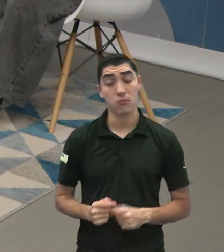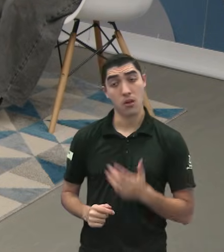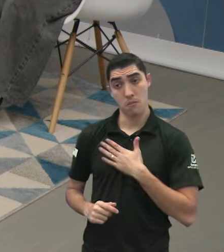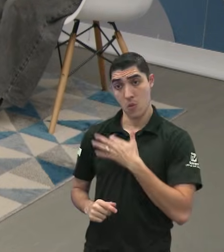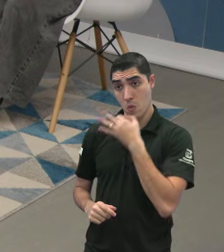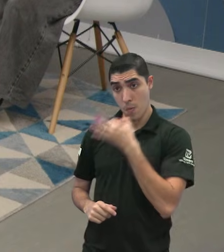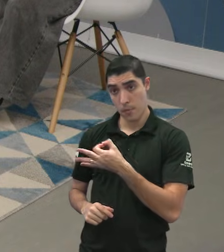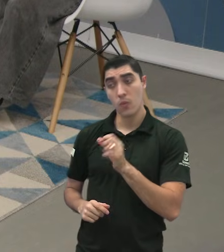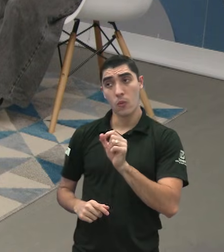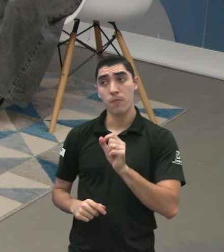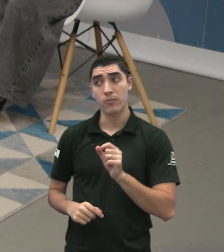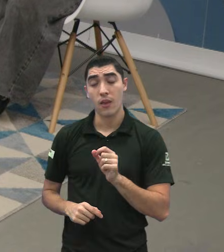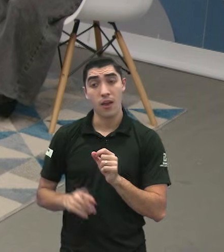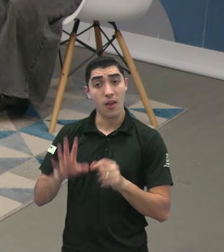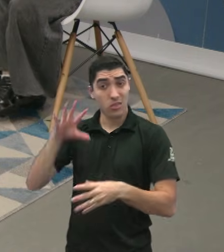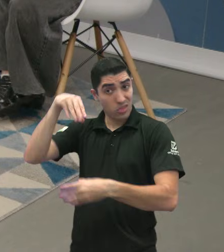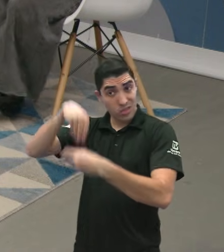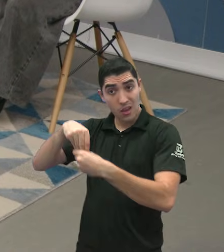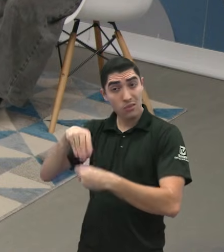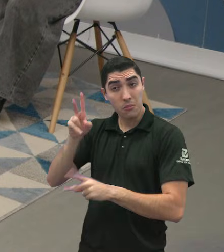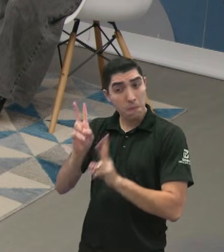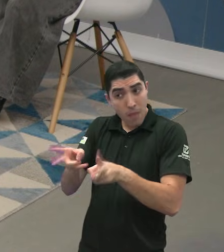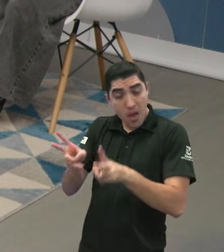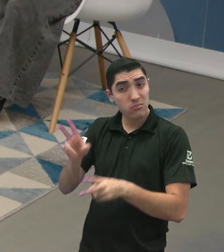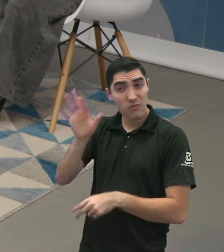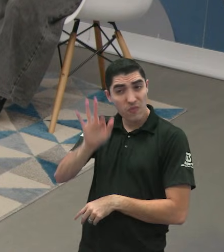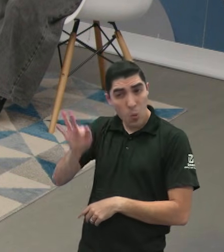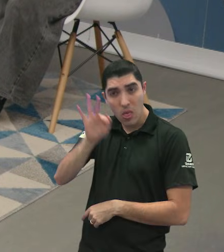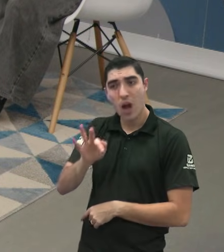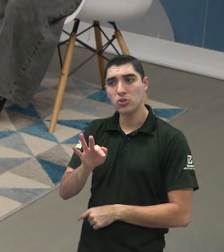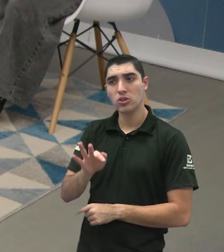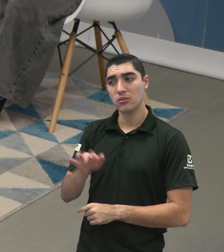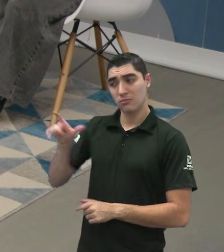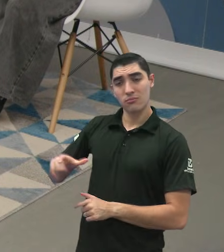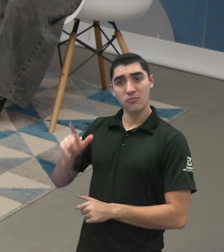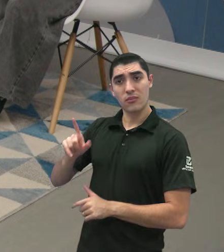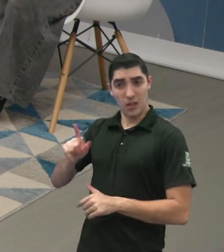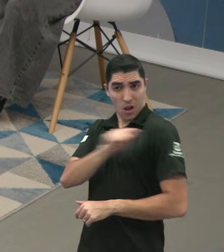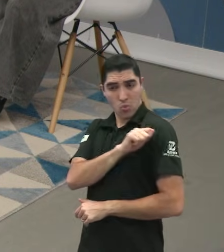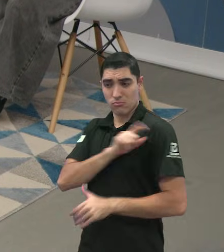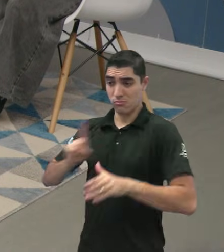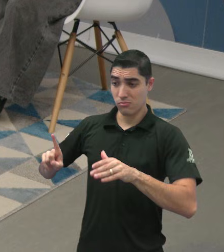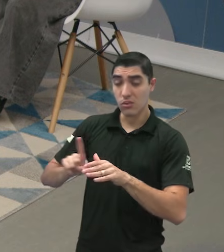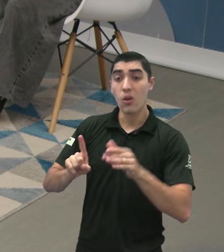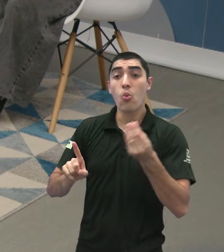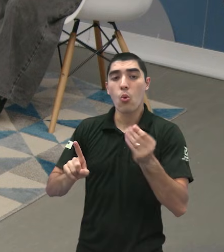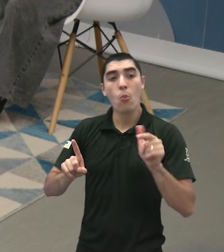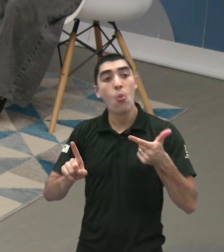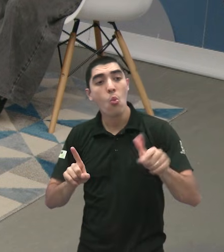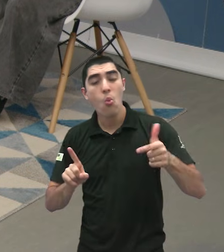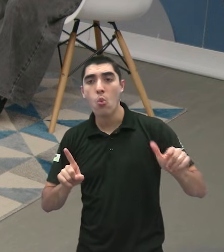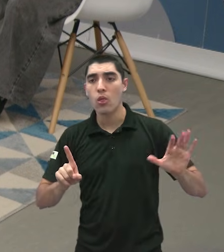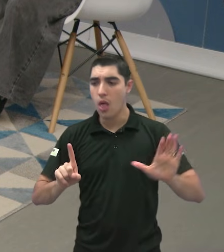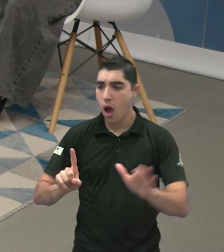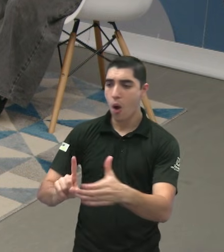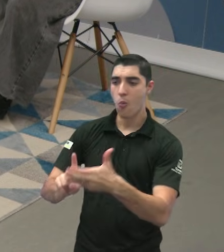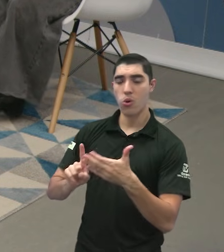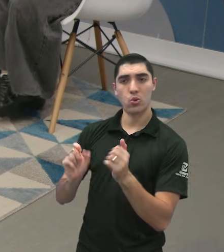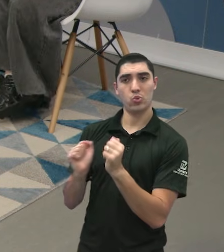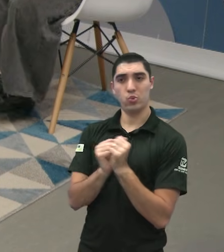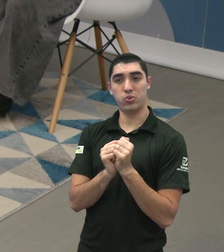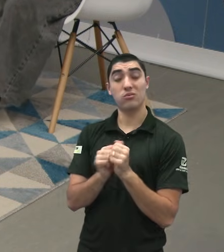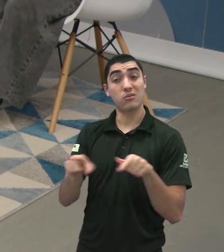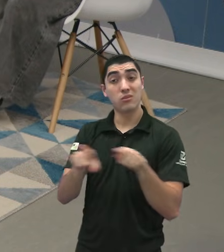recepção mesmo dos próprios acadêmicos com pesquisa de pessoas negras e, para além disso, o âmbito que